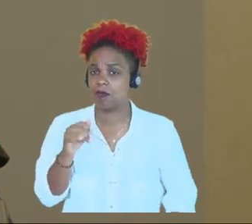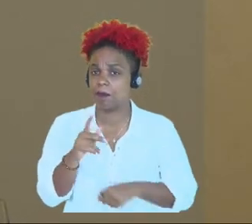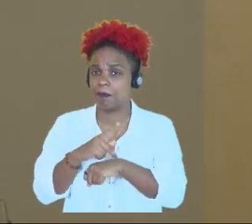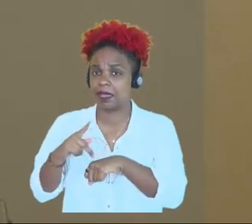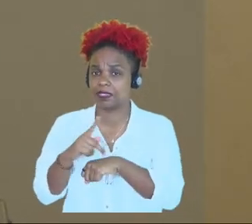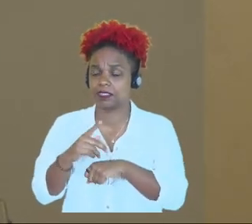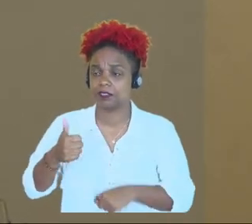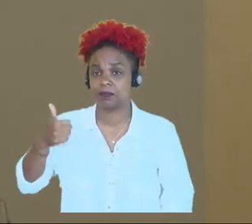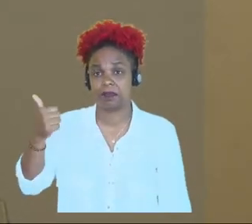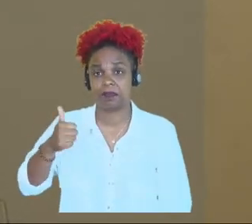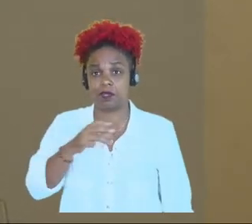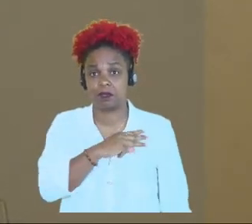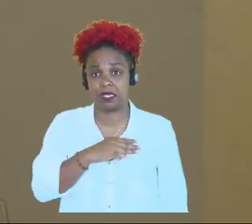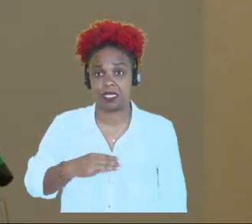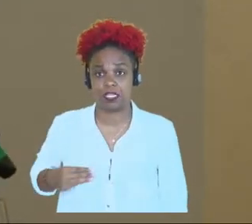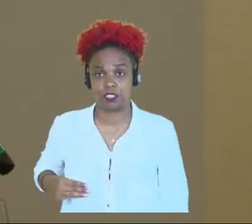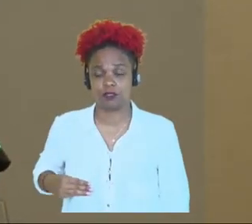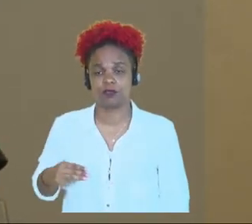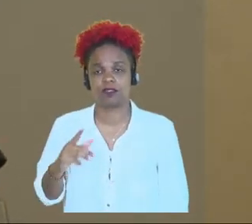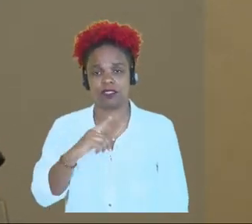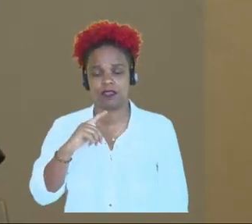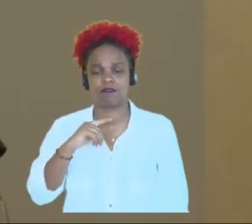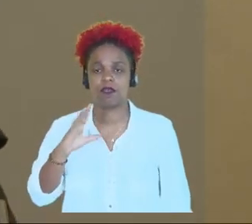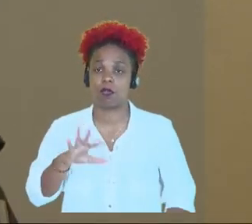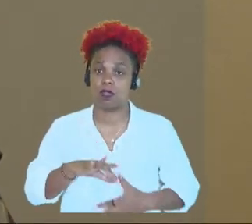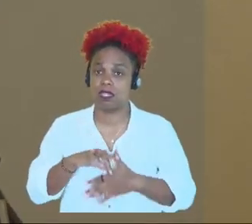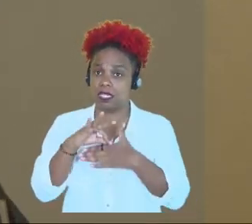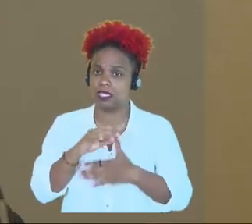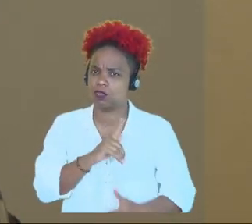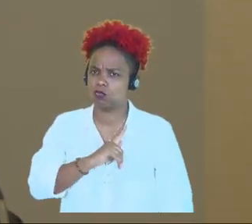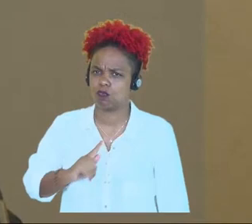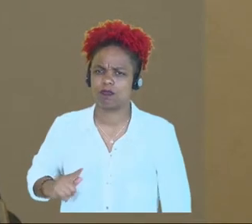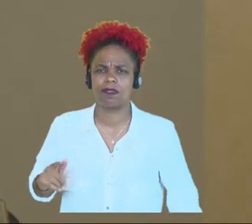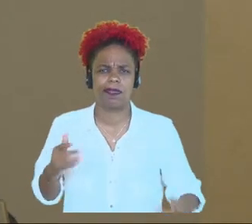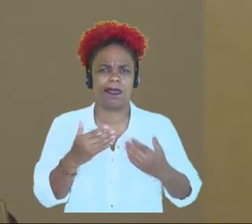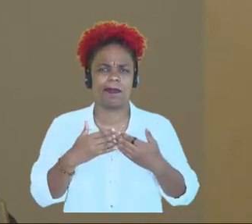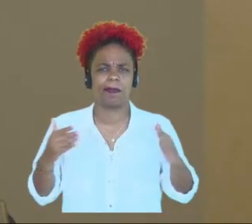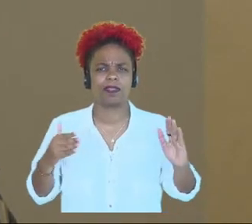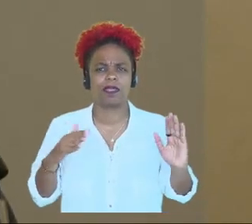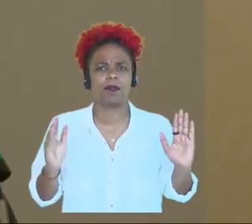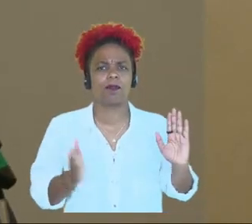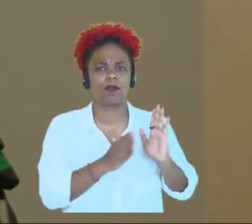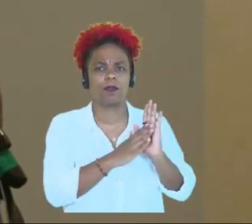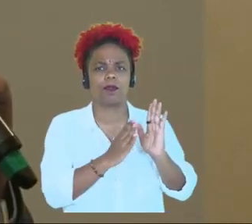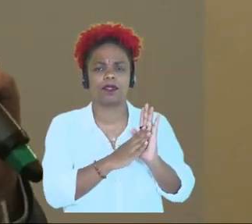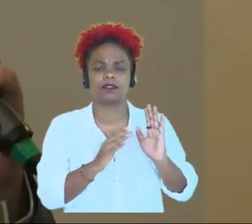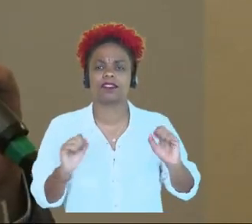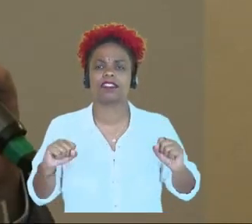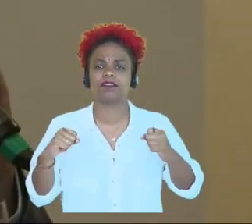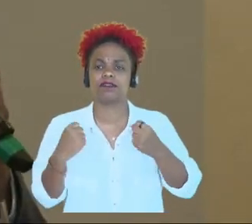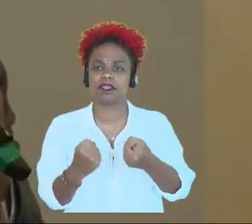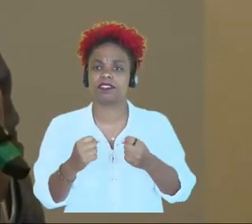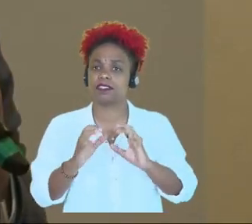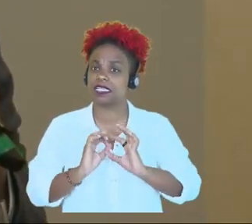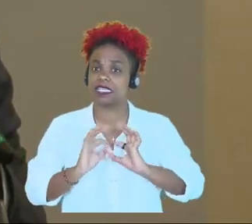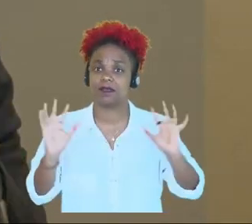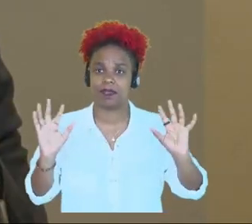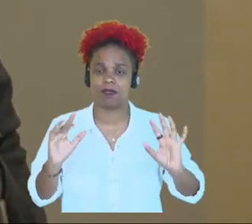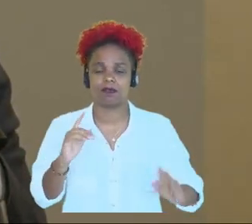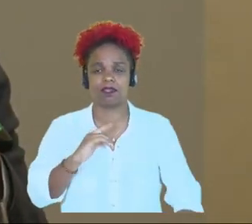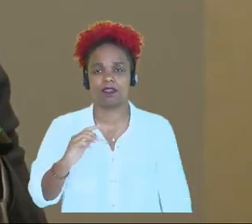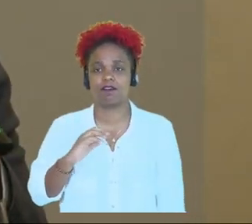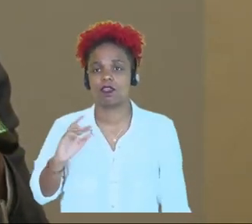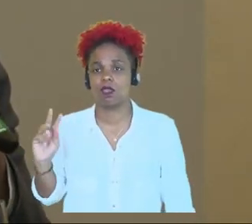cujo primeiro-ministro, cujo chefe de governo, abertamente propõe e defende um modelo de democracia liberal, que é a